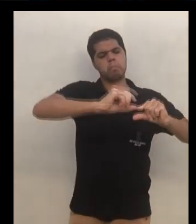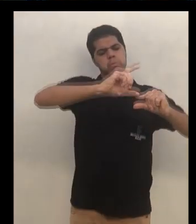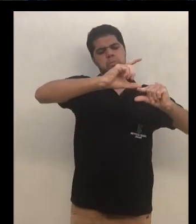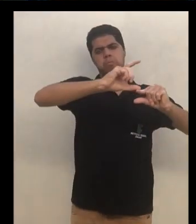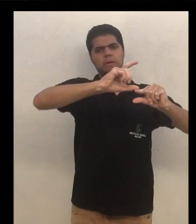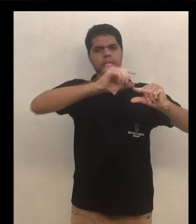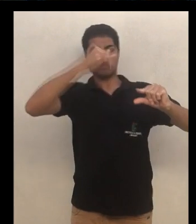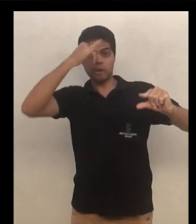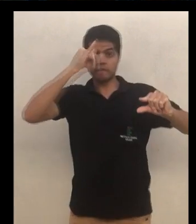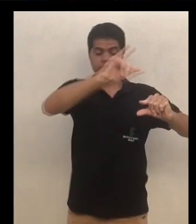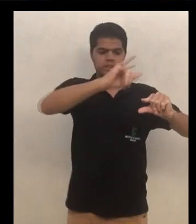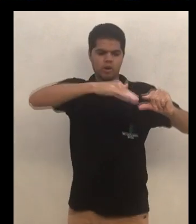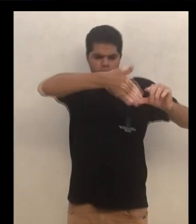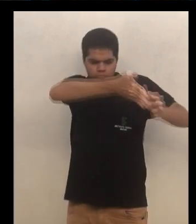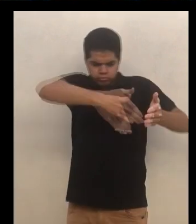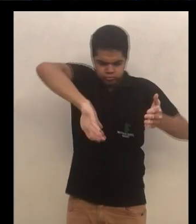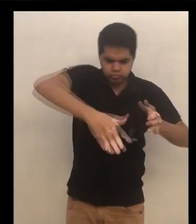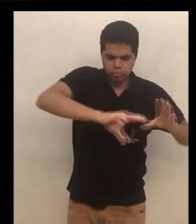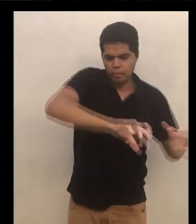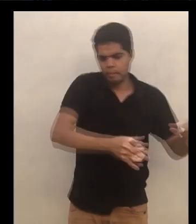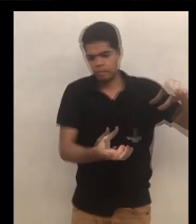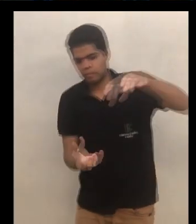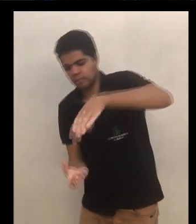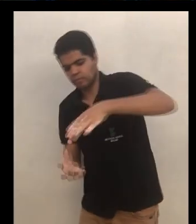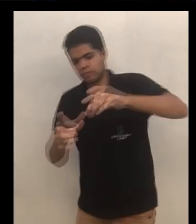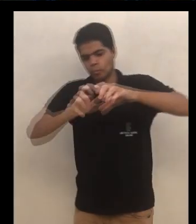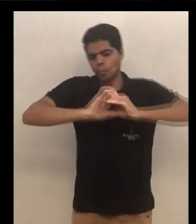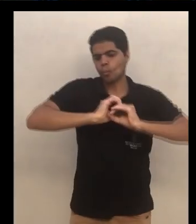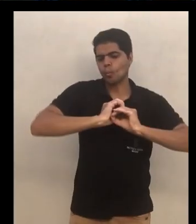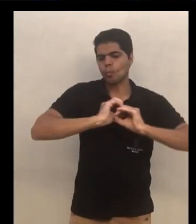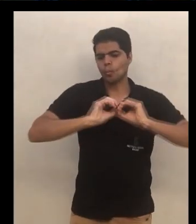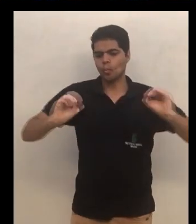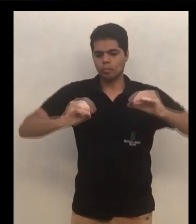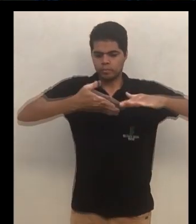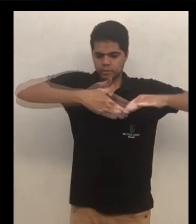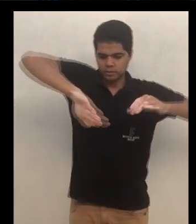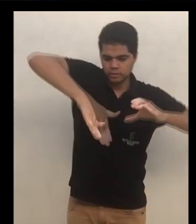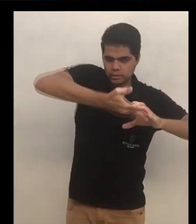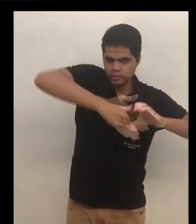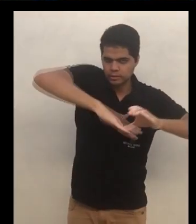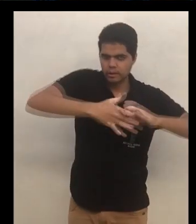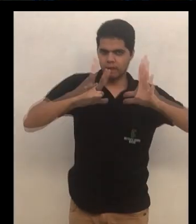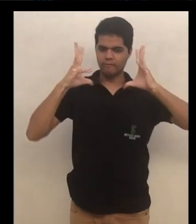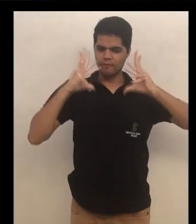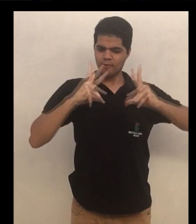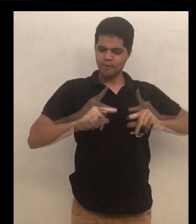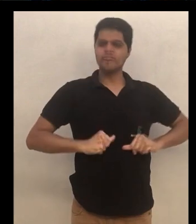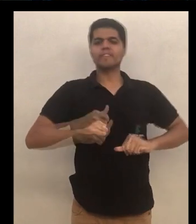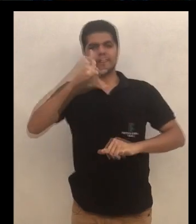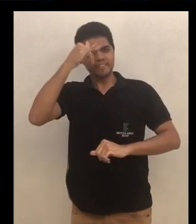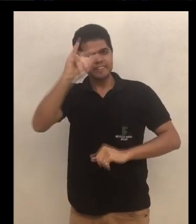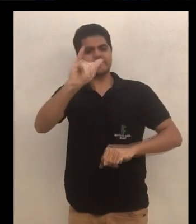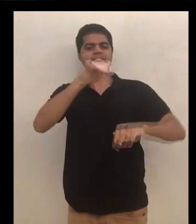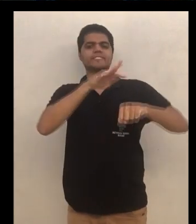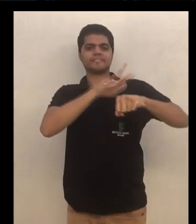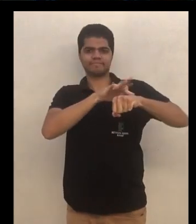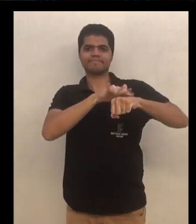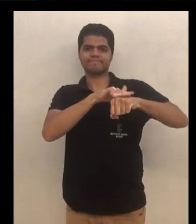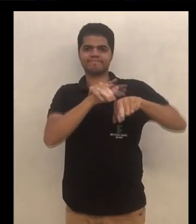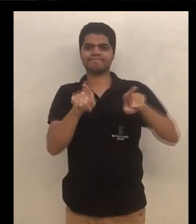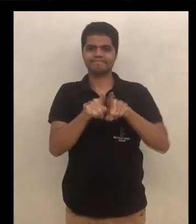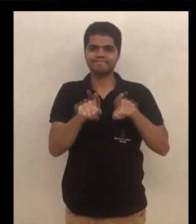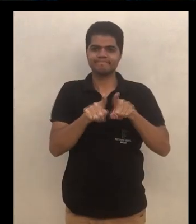ração. Com isso, essa prática, esse manejo, vai evitar várias doenças no seu plantel. tá? Utilizar instalações